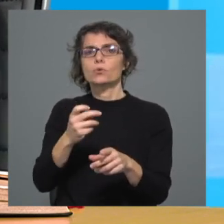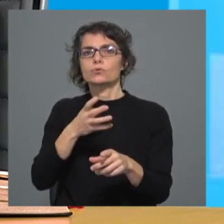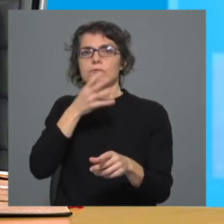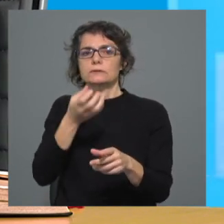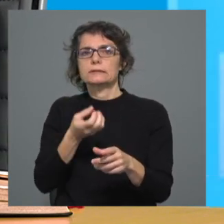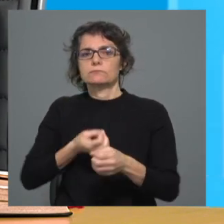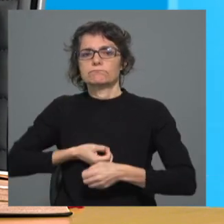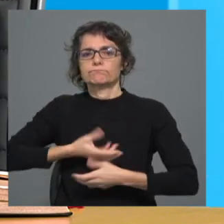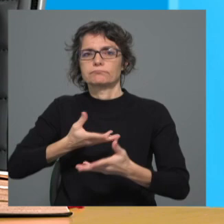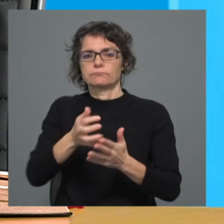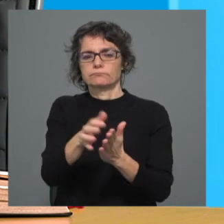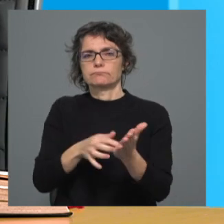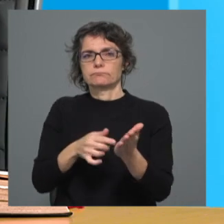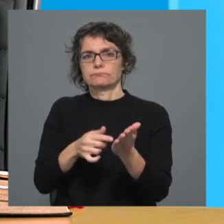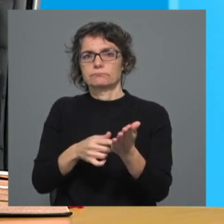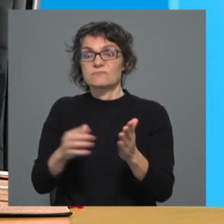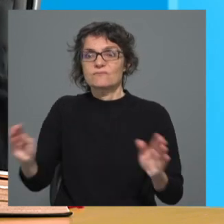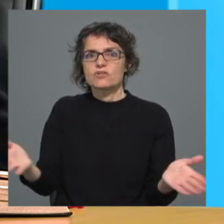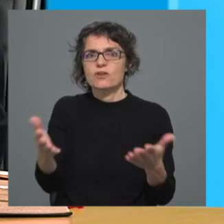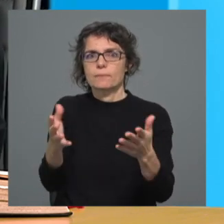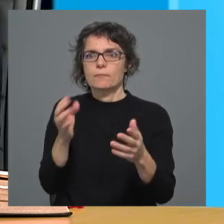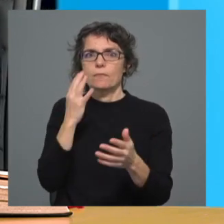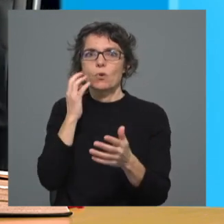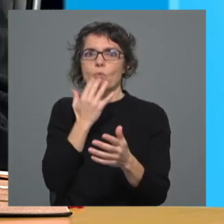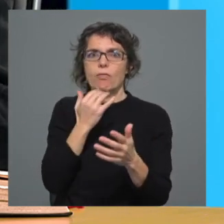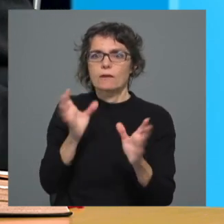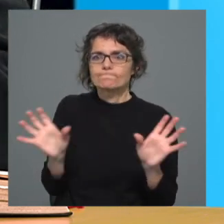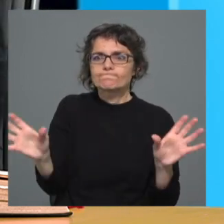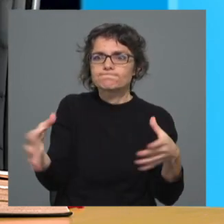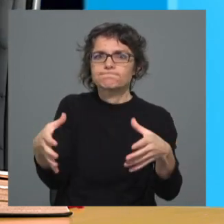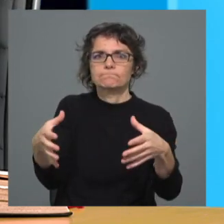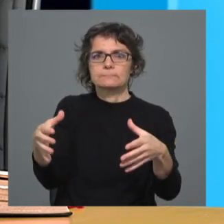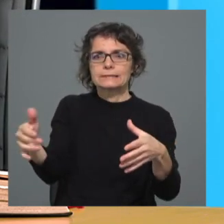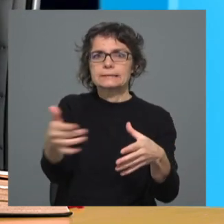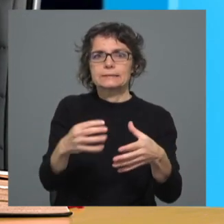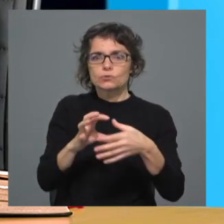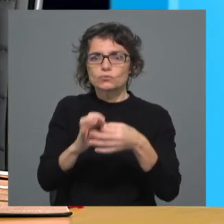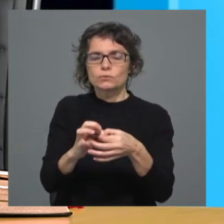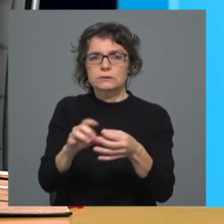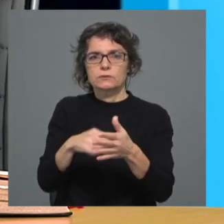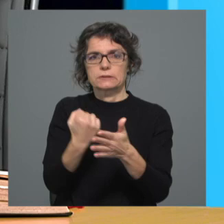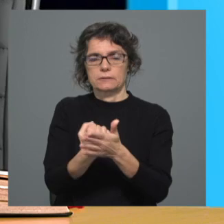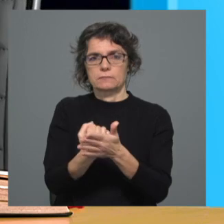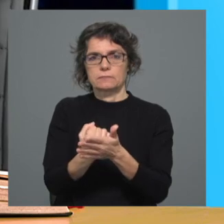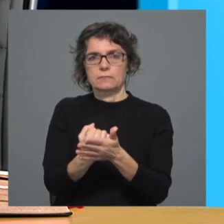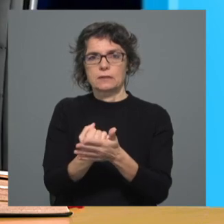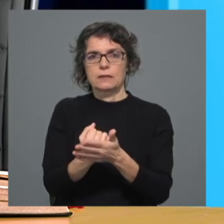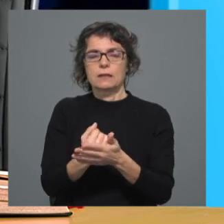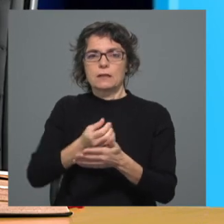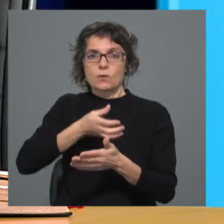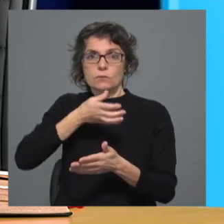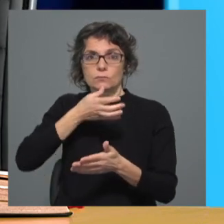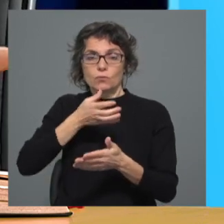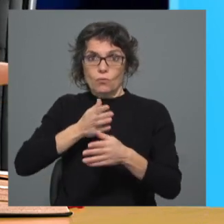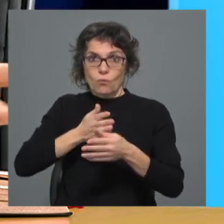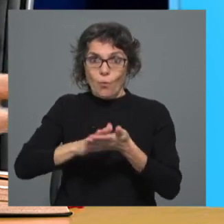a necessidade da comunidade se manter unida e manter-se um pouco unida a partir da mensagem que ele anuncia, porque